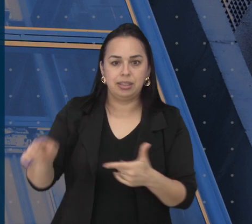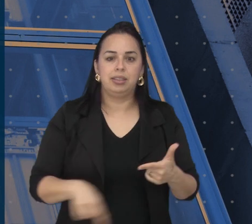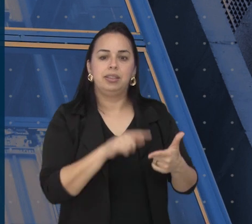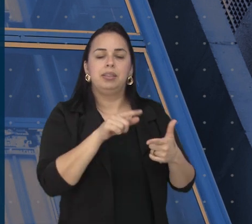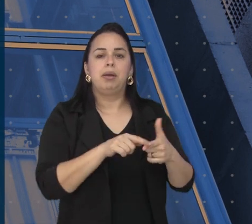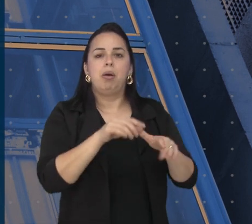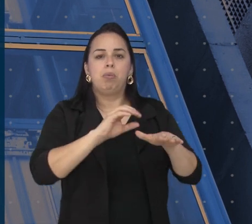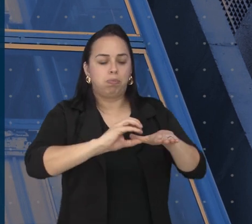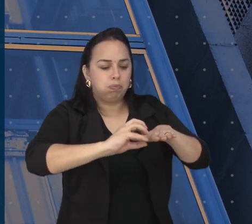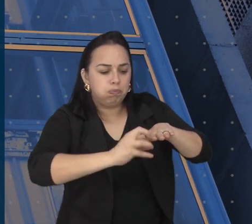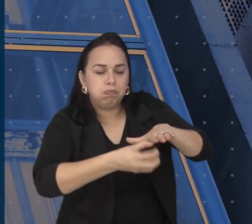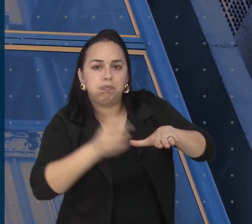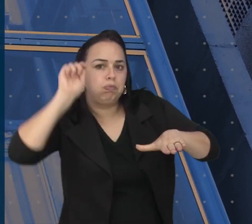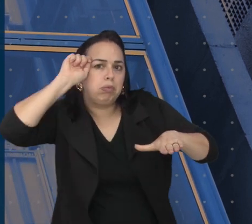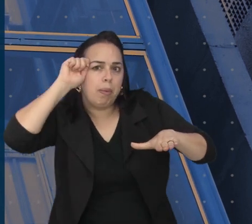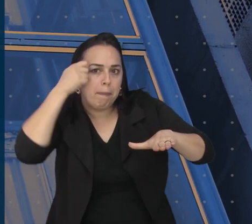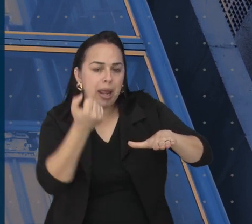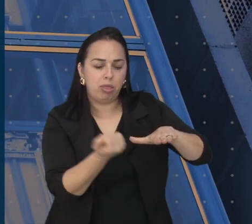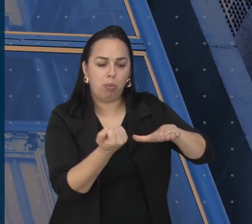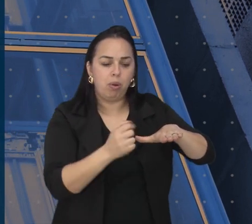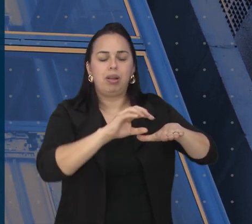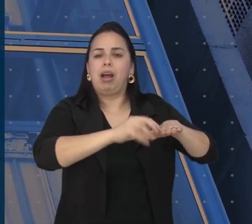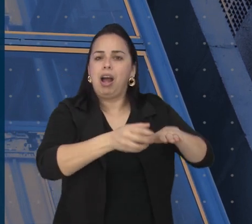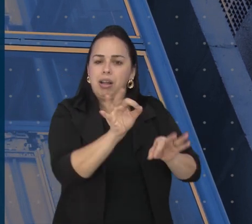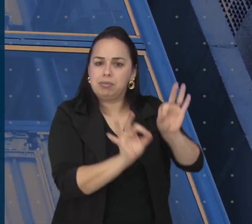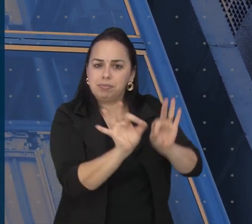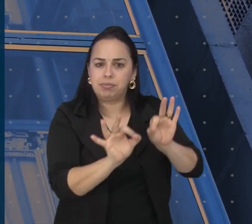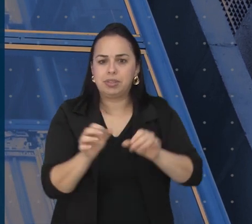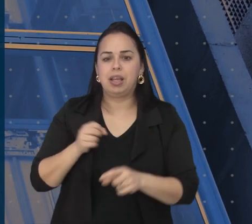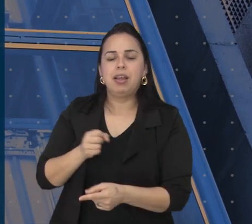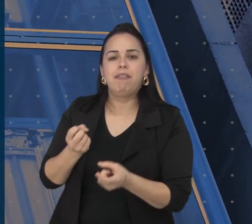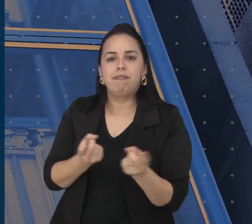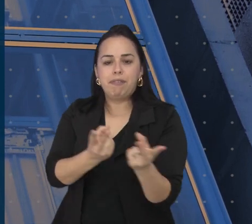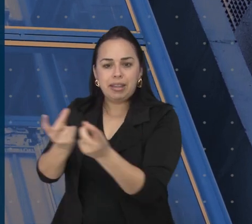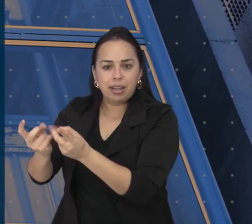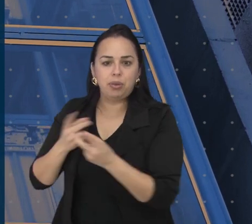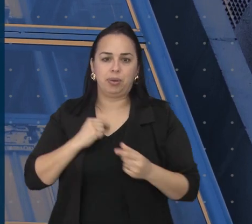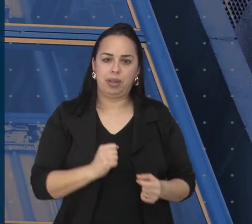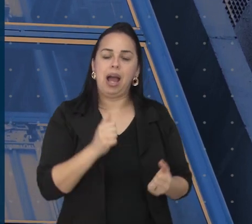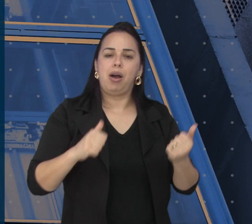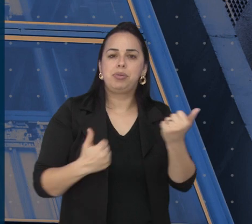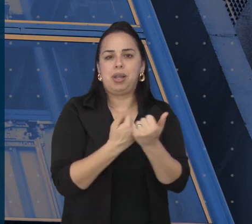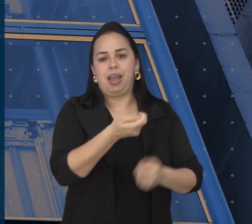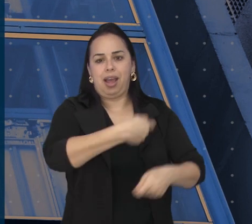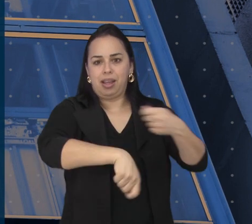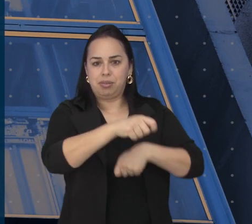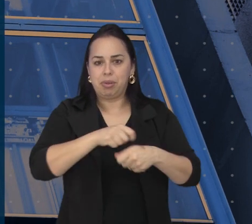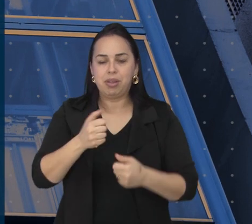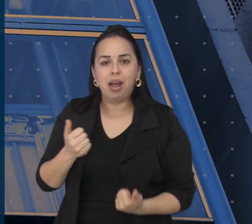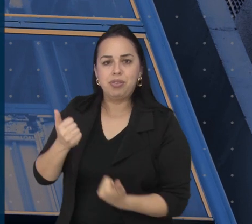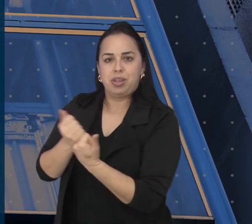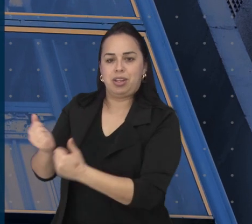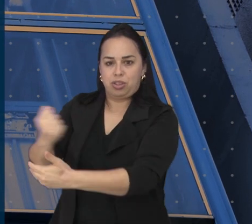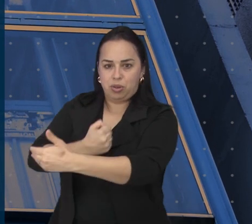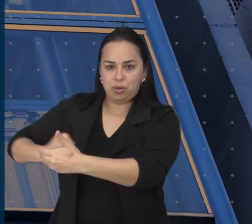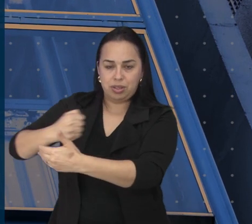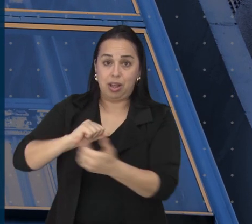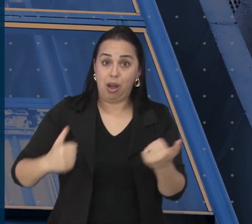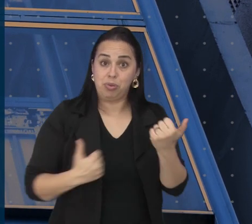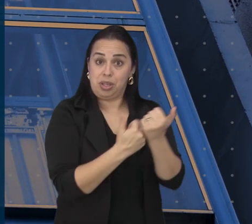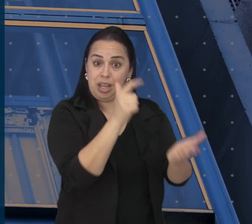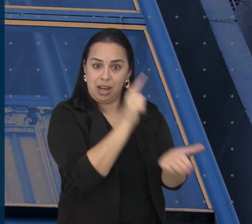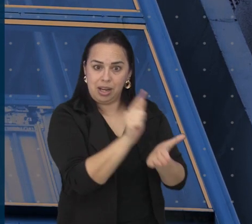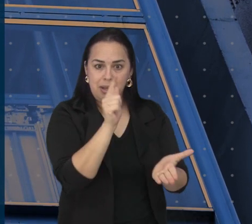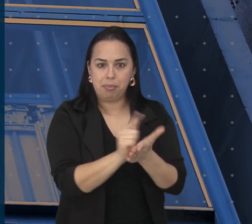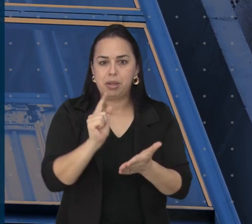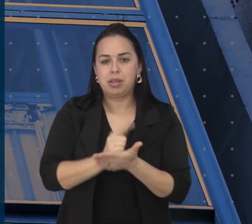de açougueiro, alinhador de pneus, assistente de vendas, auxiliar administrativo, auxiliar de cozinha, auxiliar